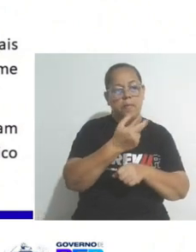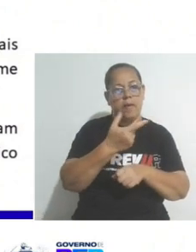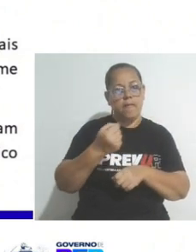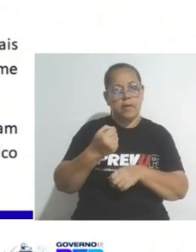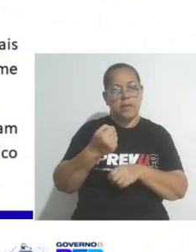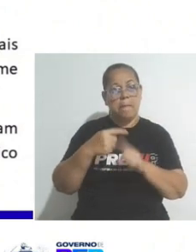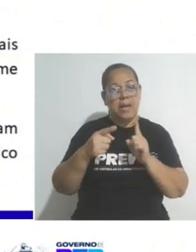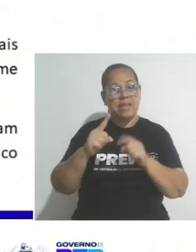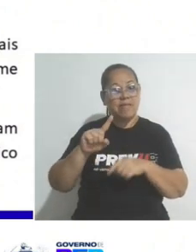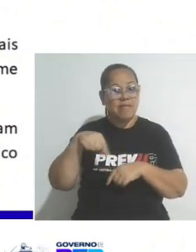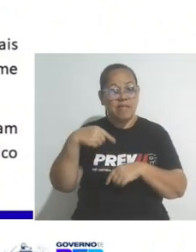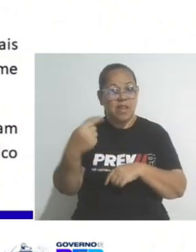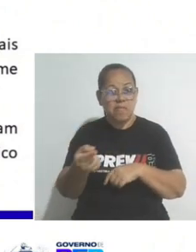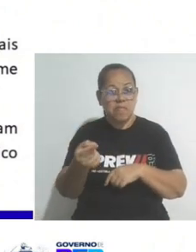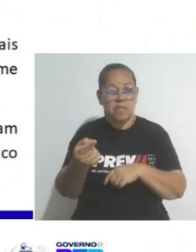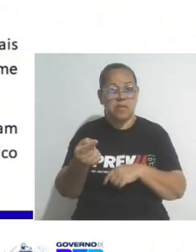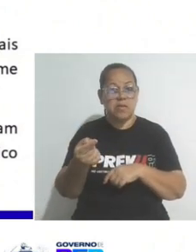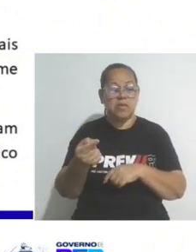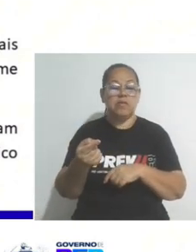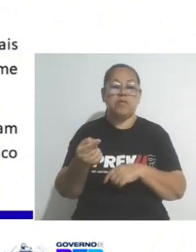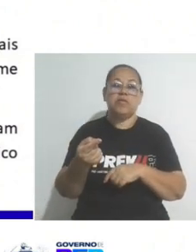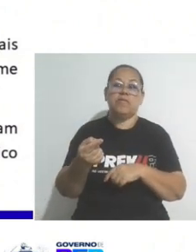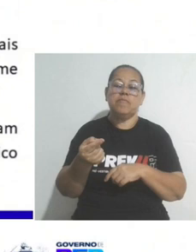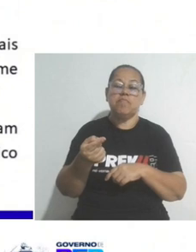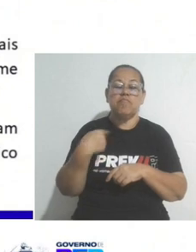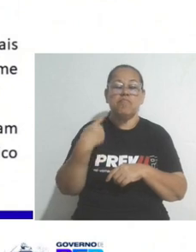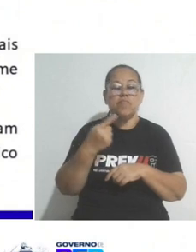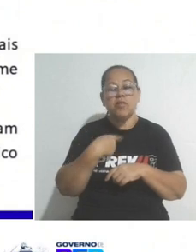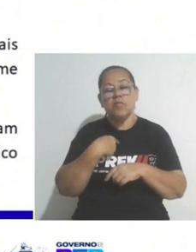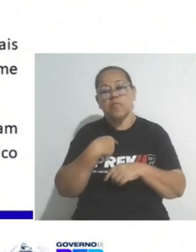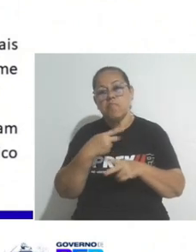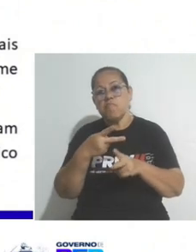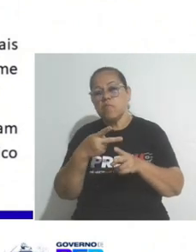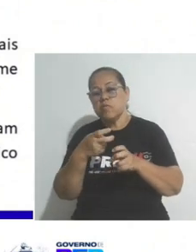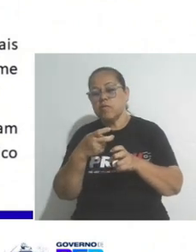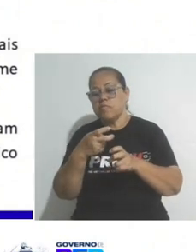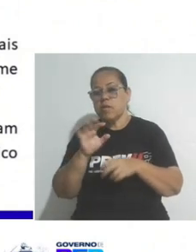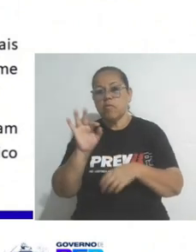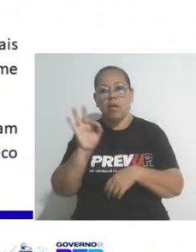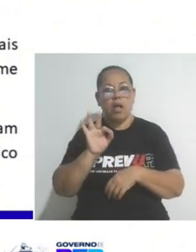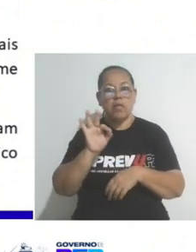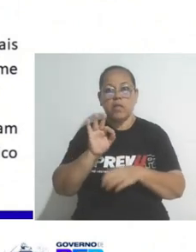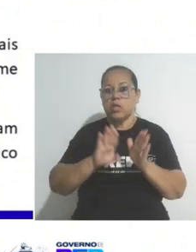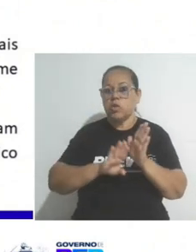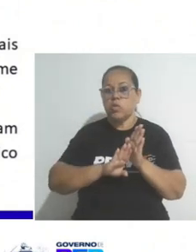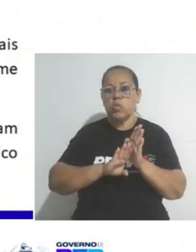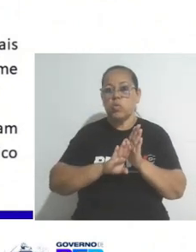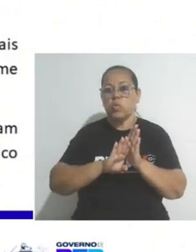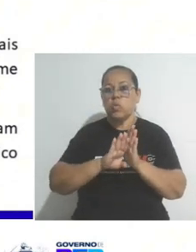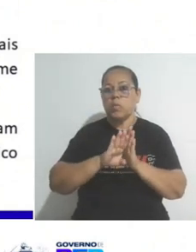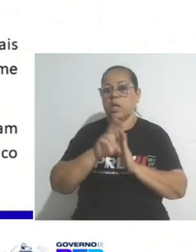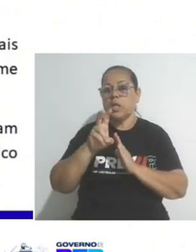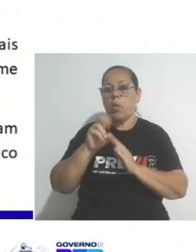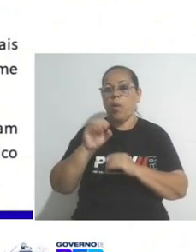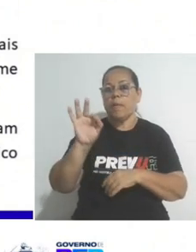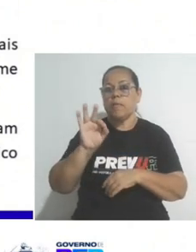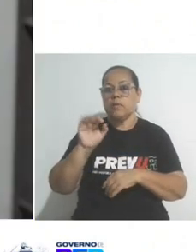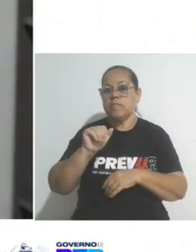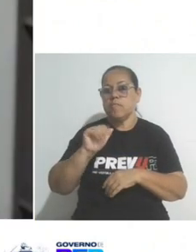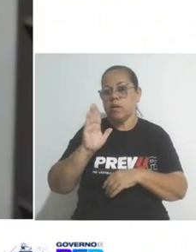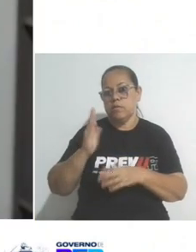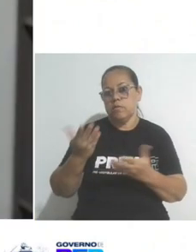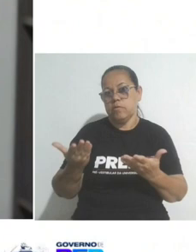nos anos seguintes a 2020 a gente vai ter então uma taxa já subindo acima de 50%